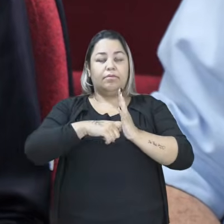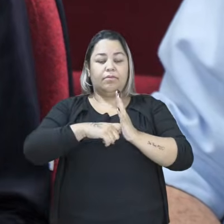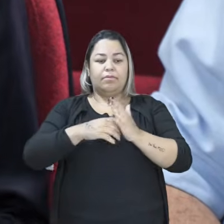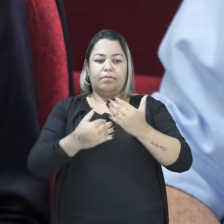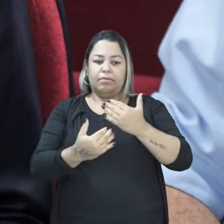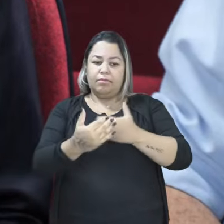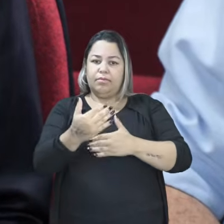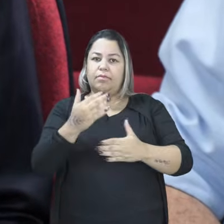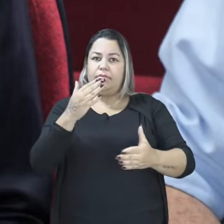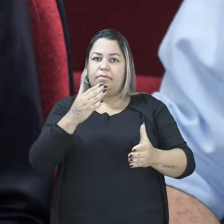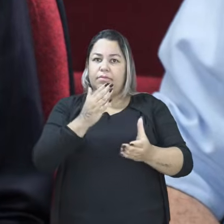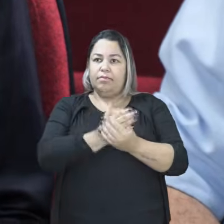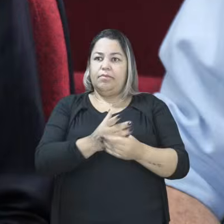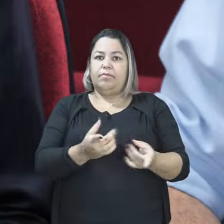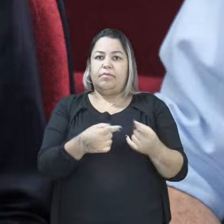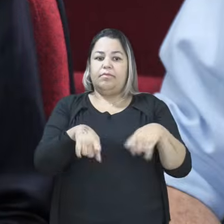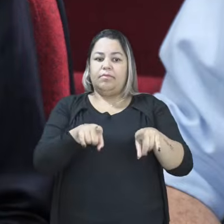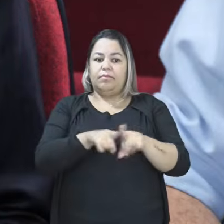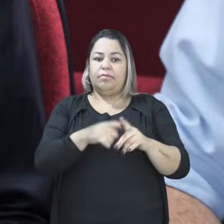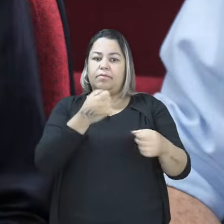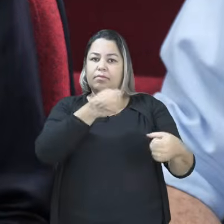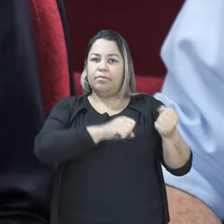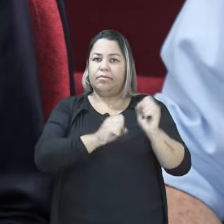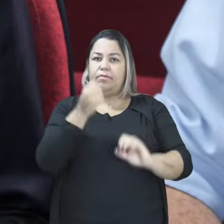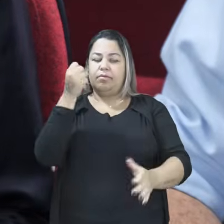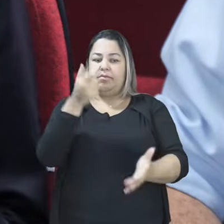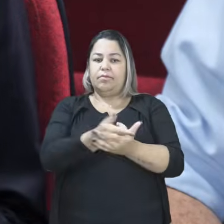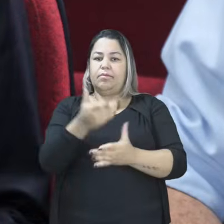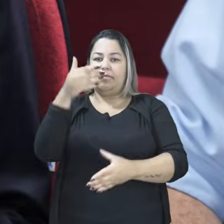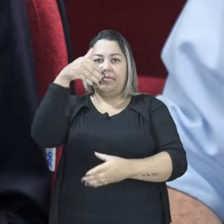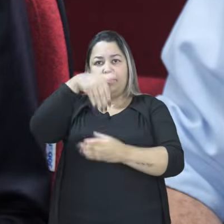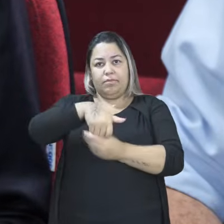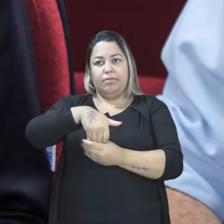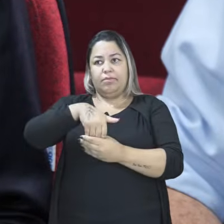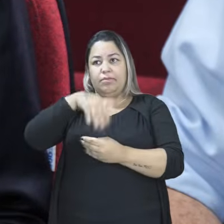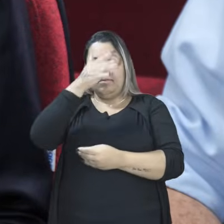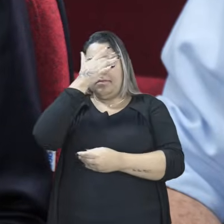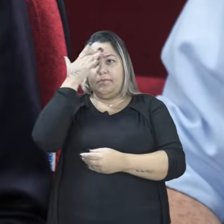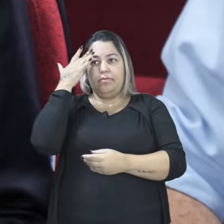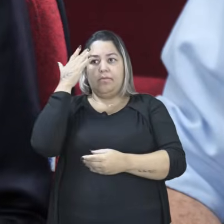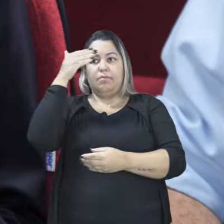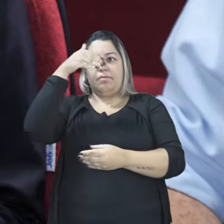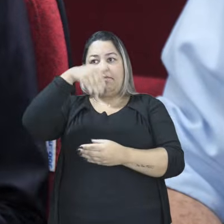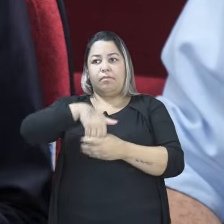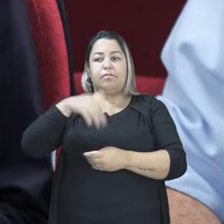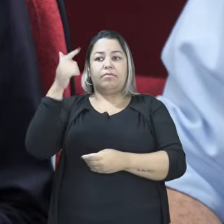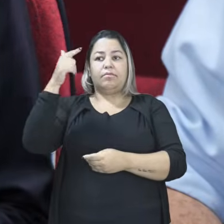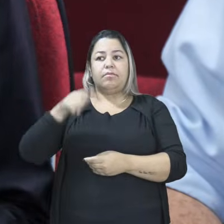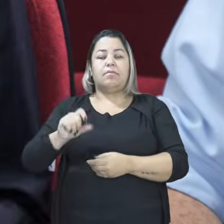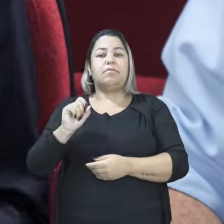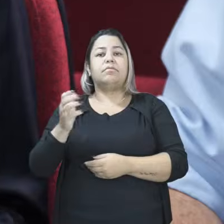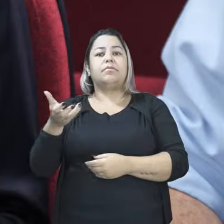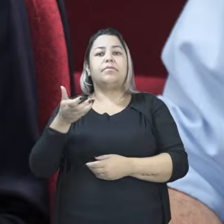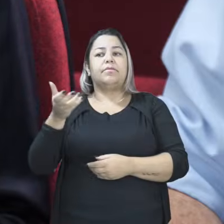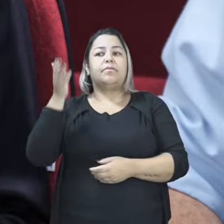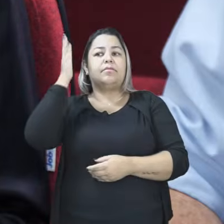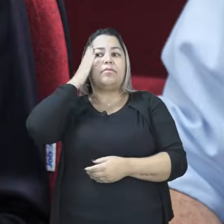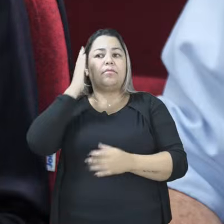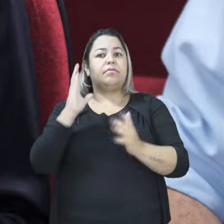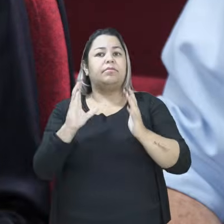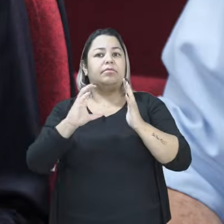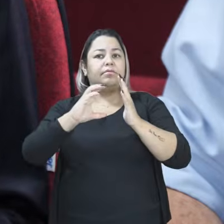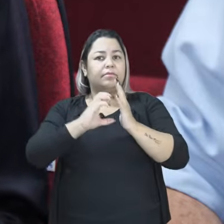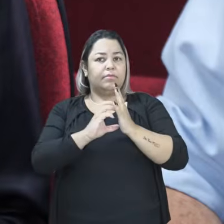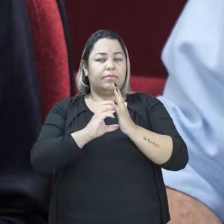ali filiações industriais, compras de votos, pessoas votando no lugar de outras. Queria saber se o partido